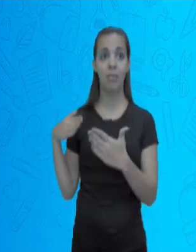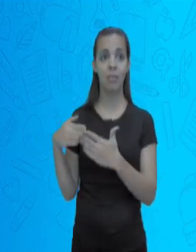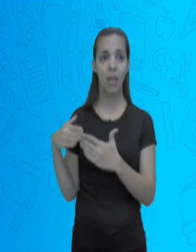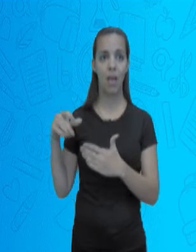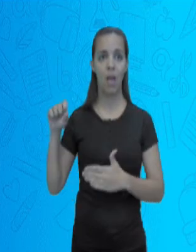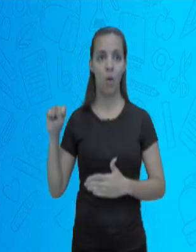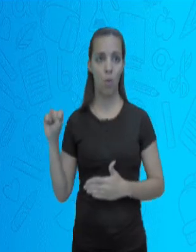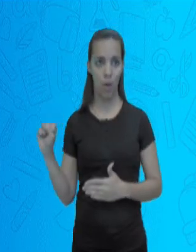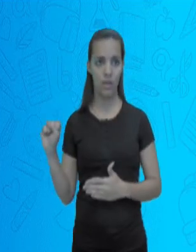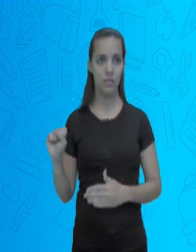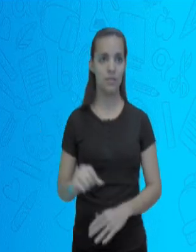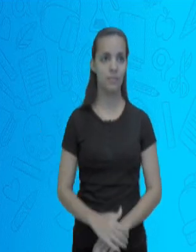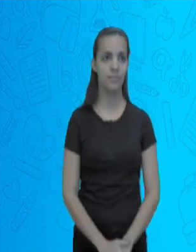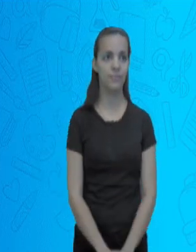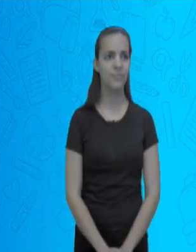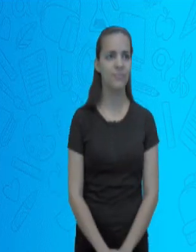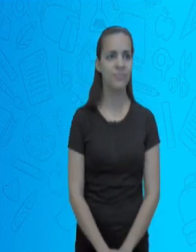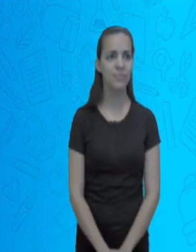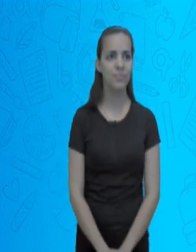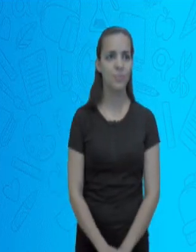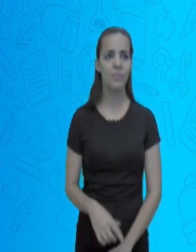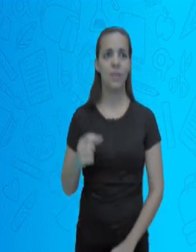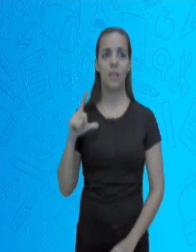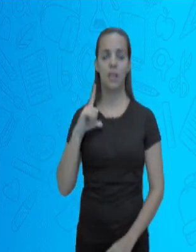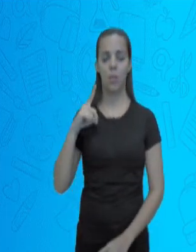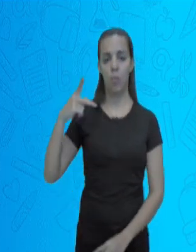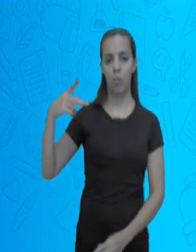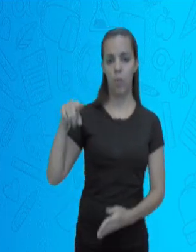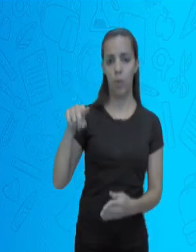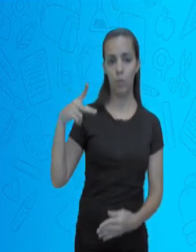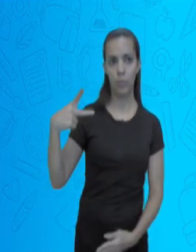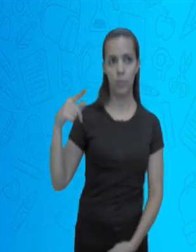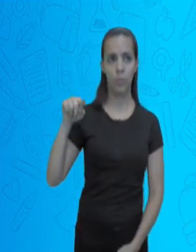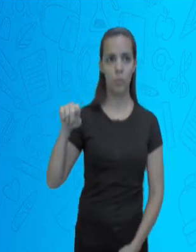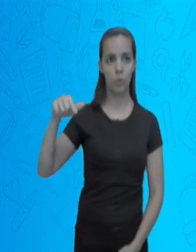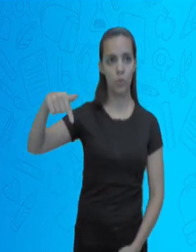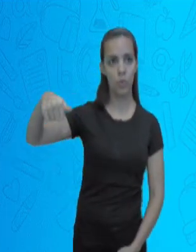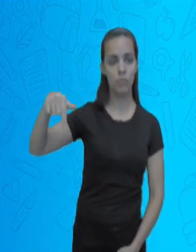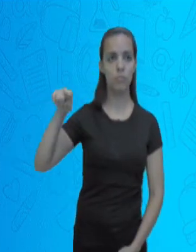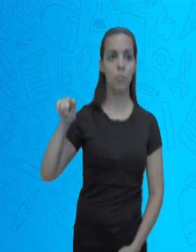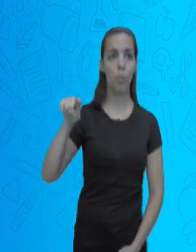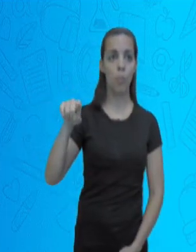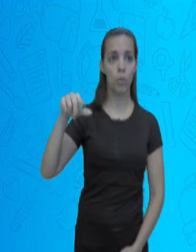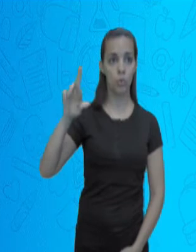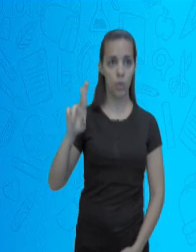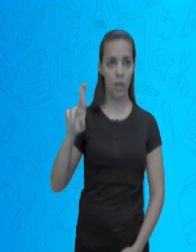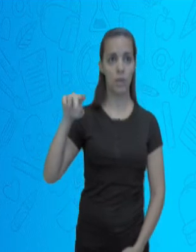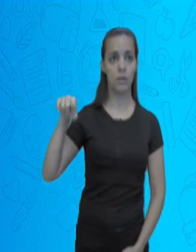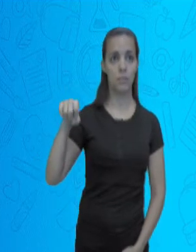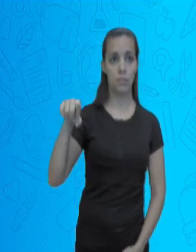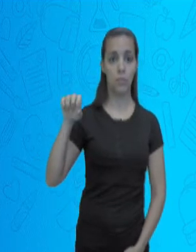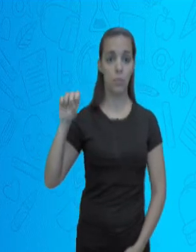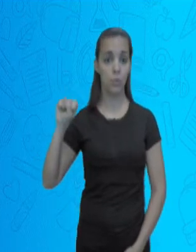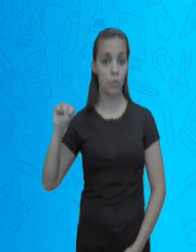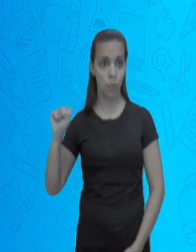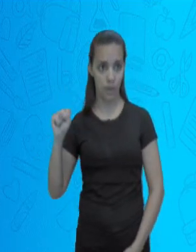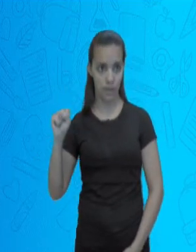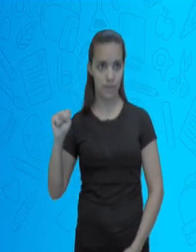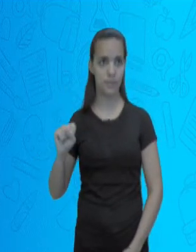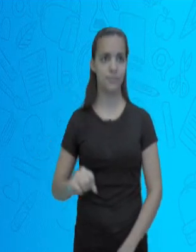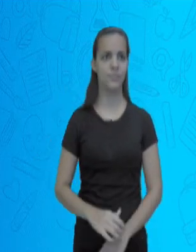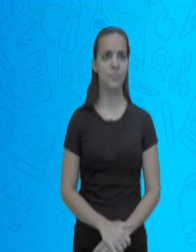reta S, nós temos o ponto P, o ponto Q, o ponto R e o ponto S.